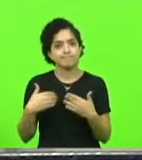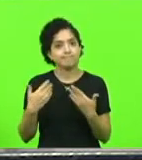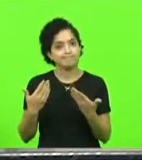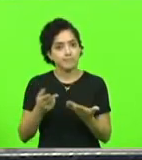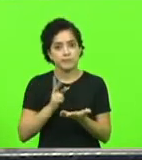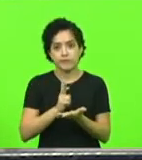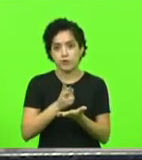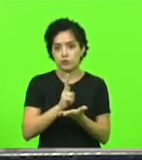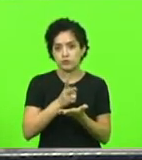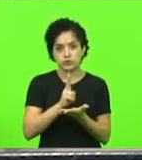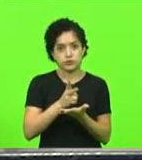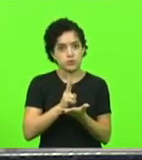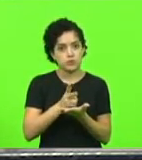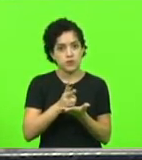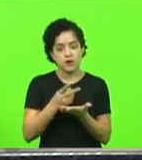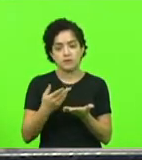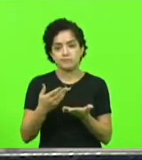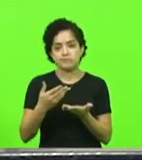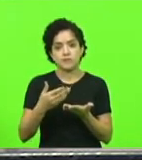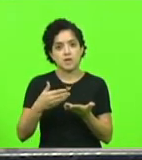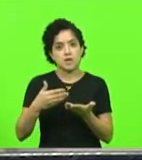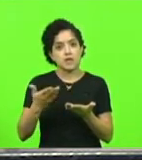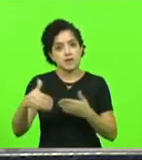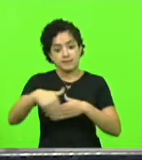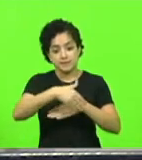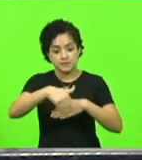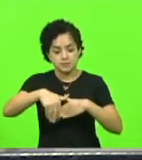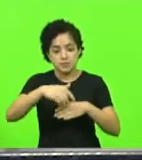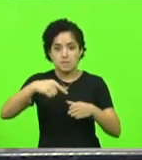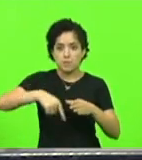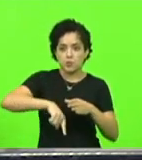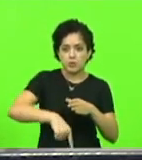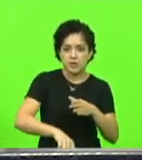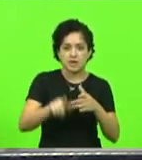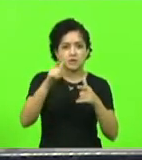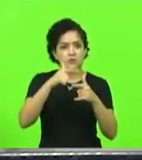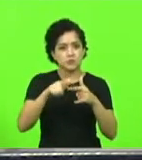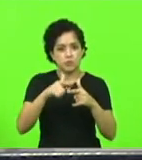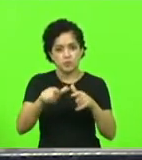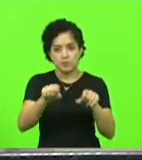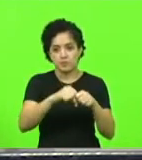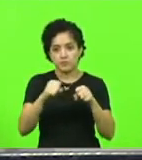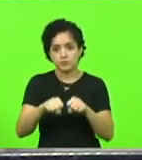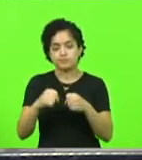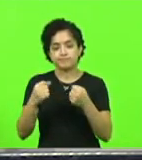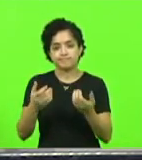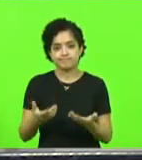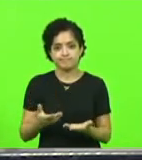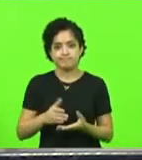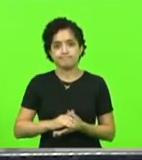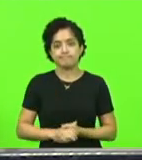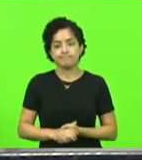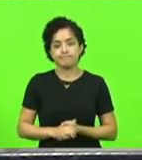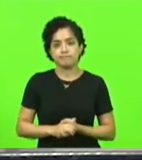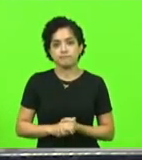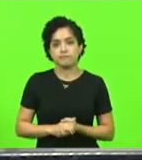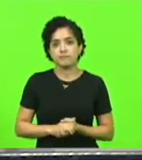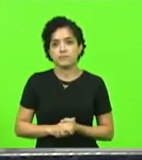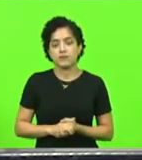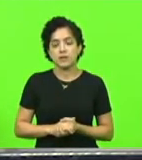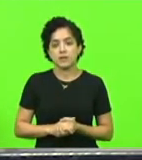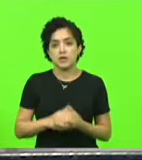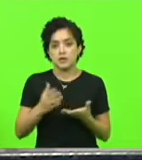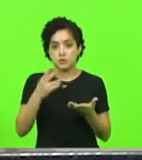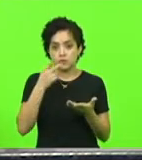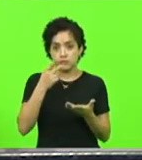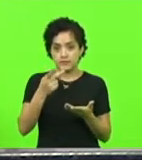continuar tendo que trafegar por essas crateras na 470. Deputado Gerry. Quando Vossa Excelência